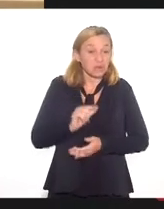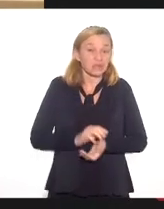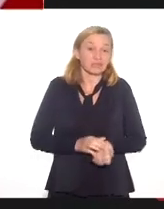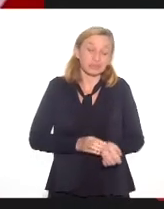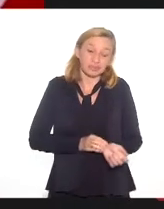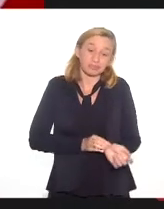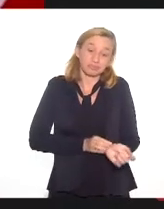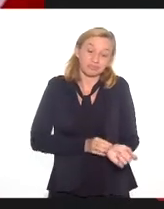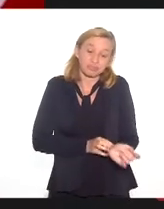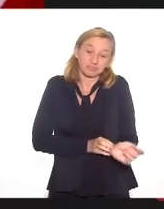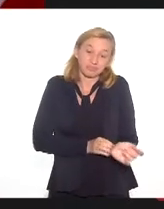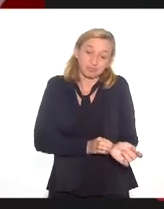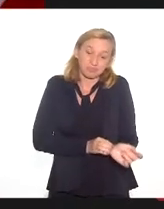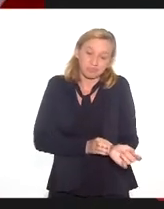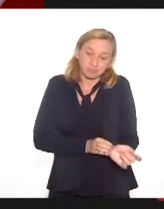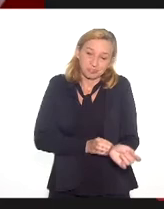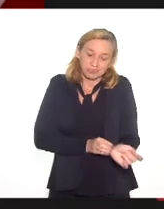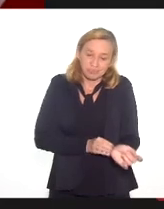a sua fala